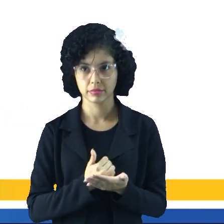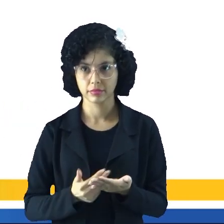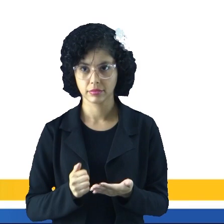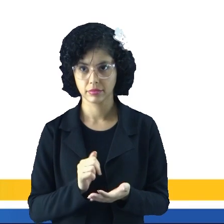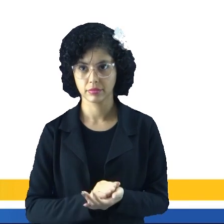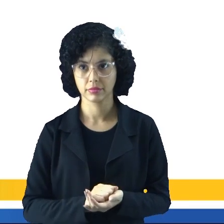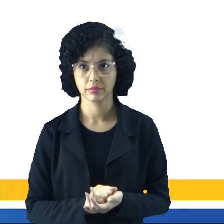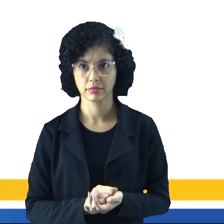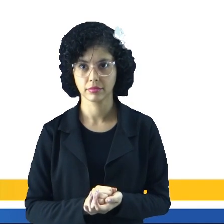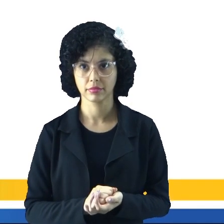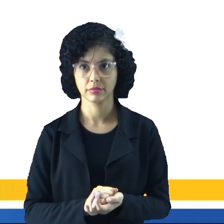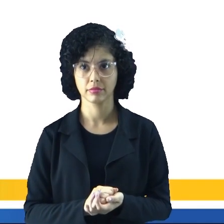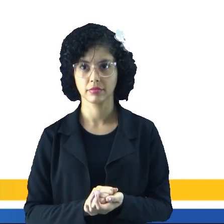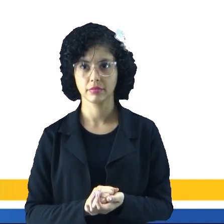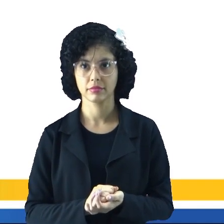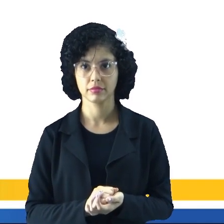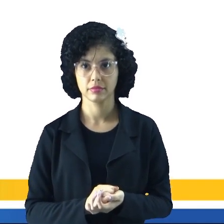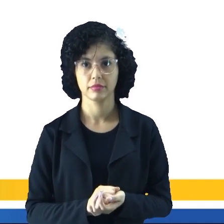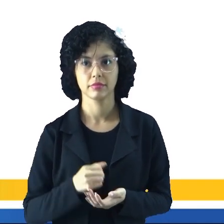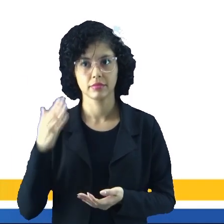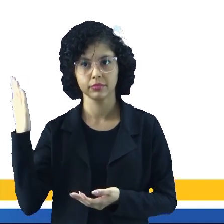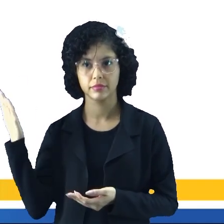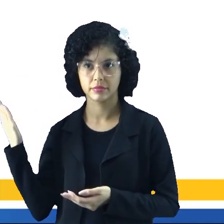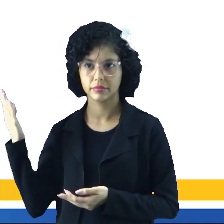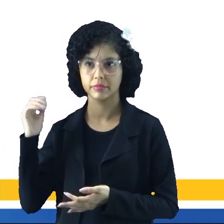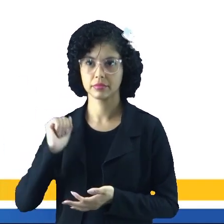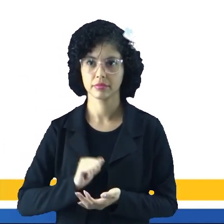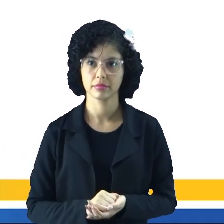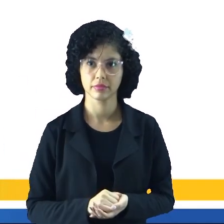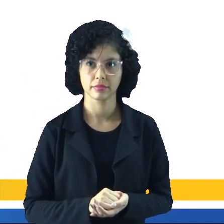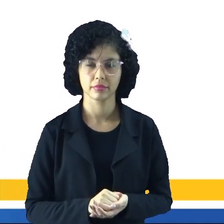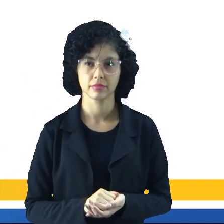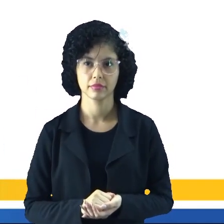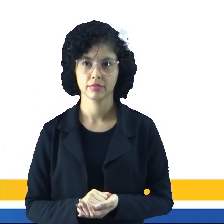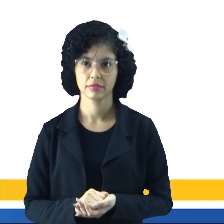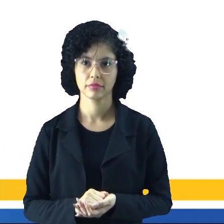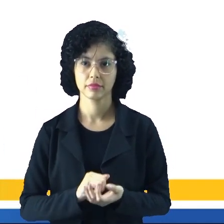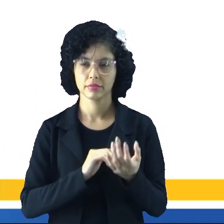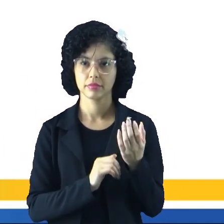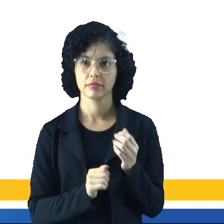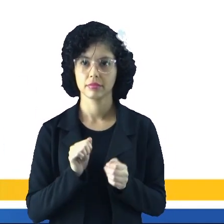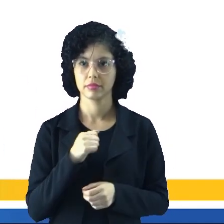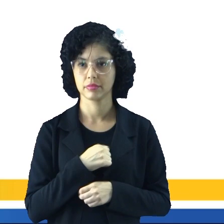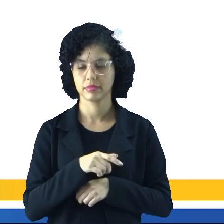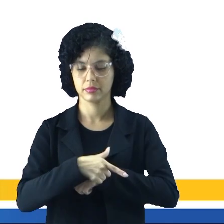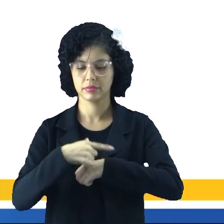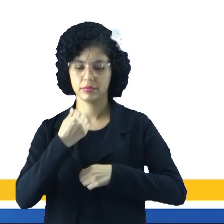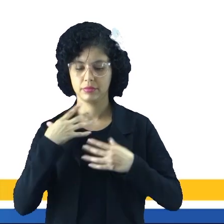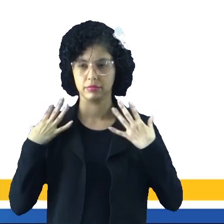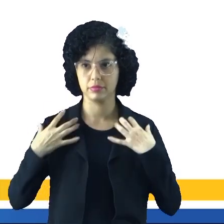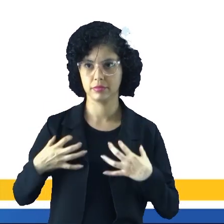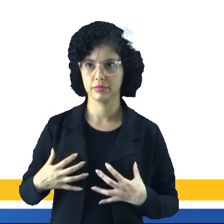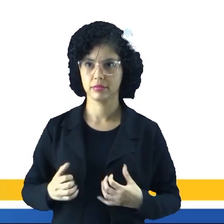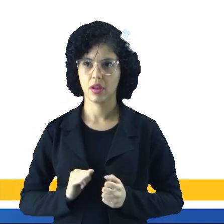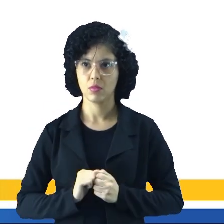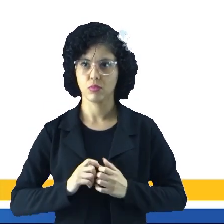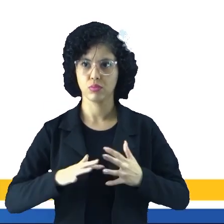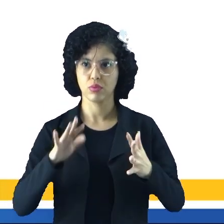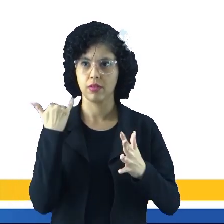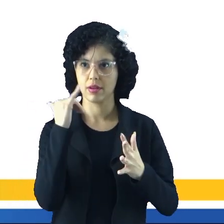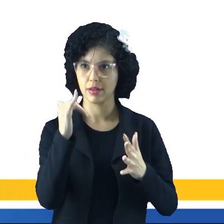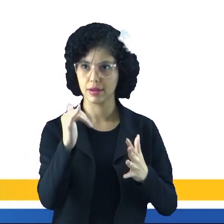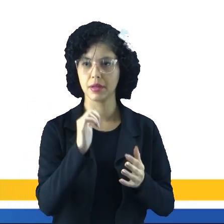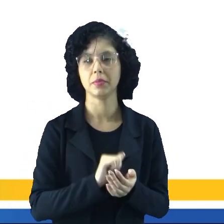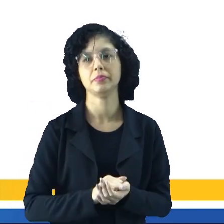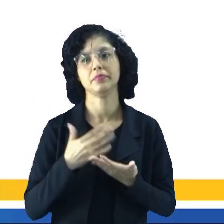Vamos lá voltar no desenho para mostrar para vocês. Olha lá, ó. Calça do seu dono e o pelo do gato, ó. Então,